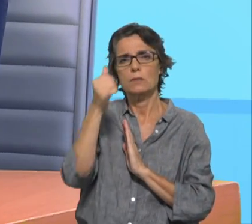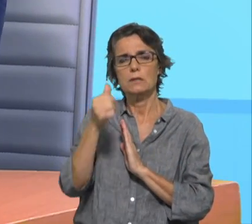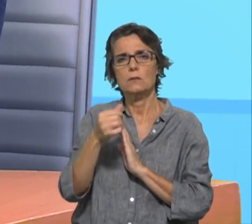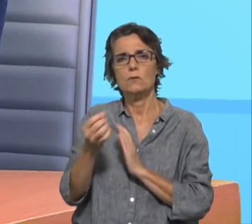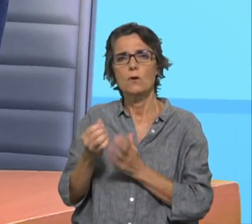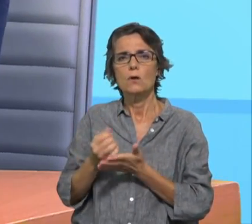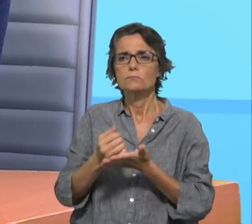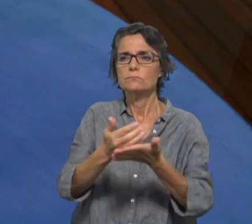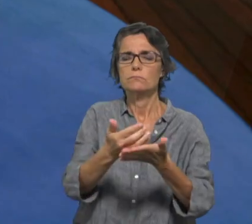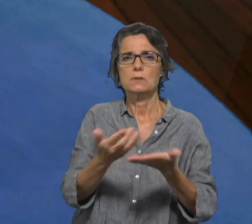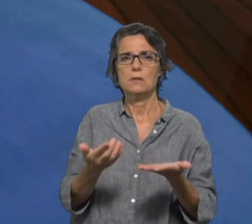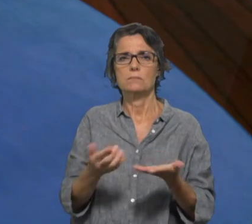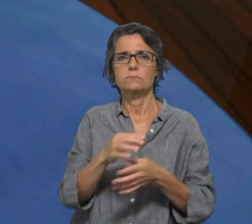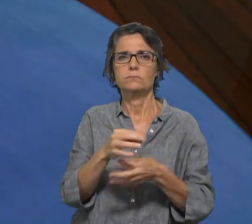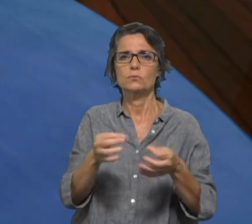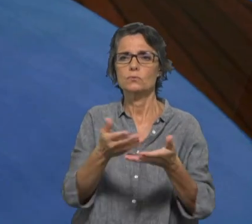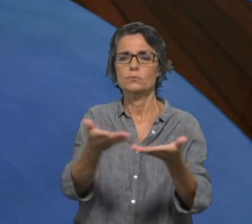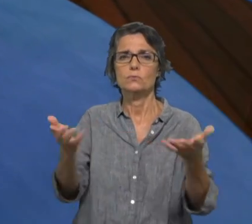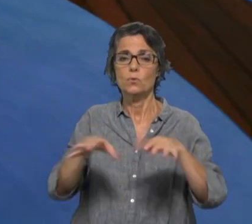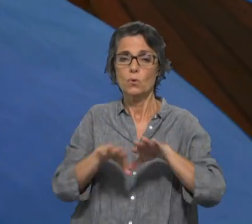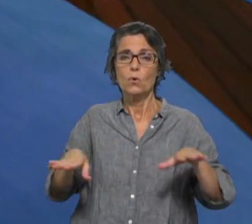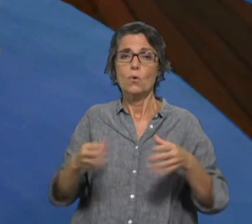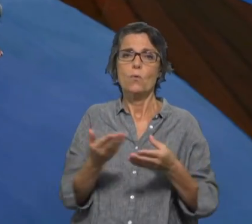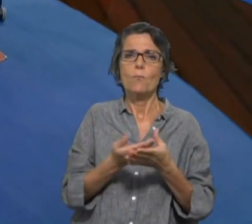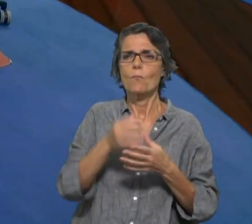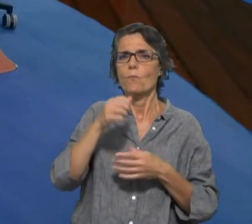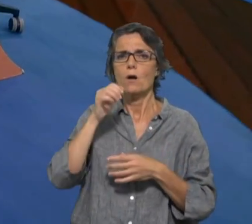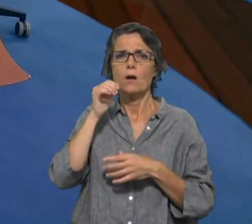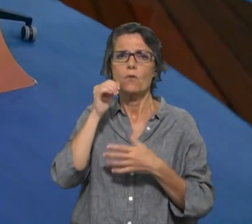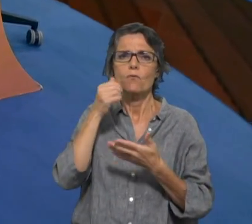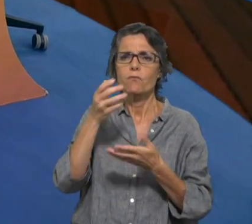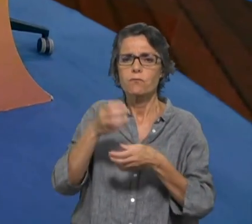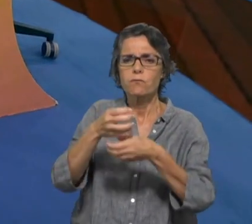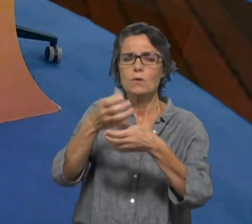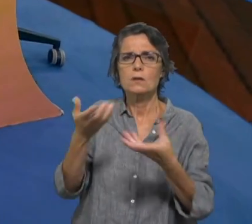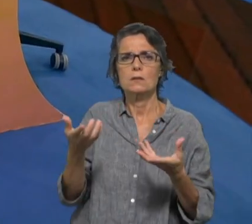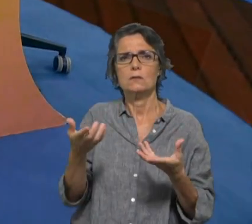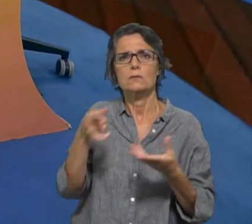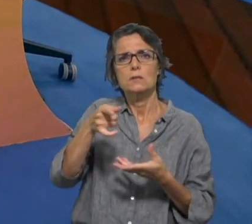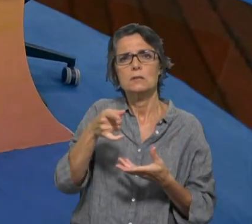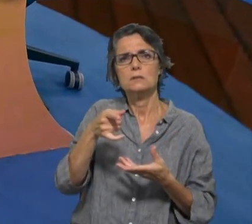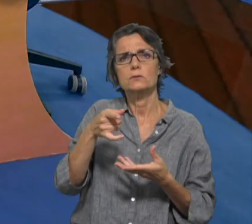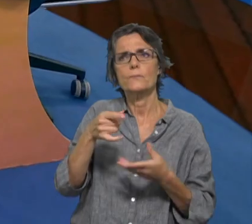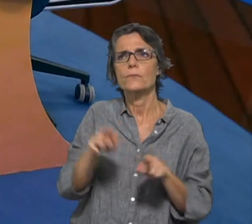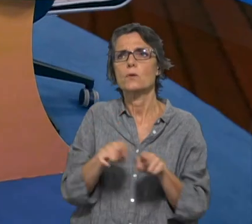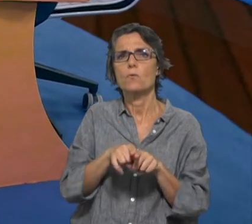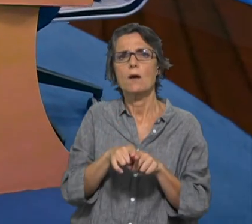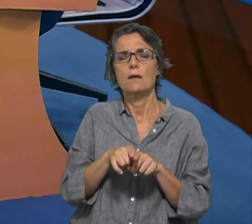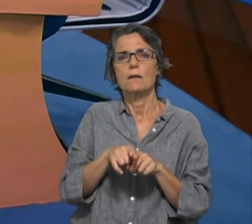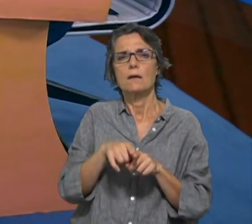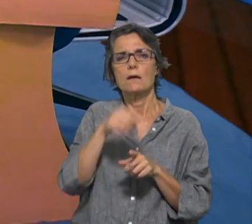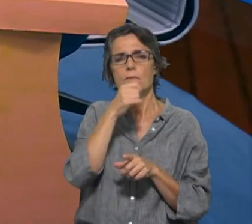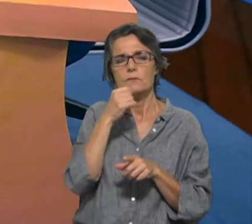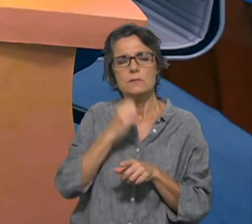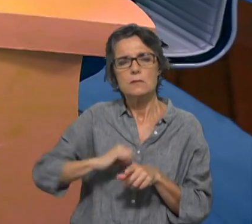simbolizadas no pão e no vinho do altar, que resume a criação e o nosso trabalho, os nossos sacrifícios, mas quantas vezes isso exprime,